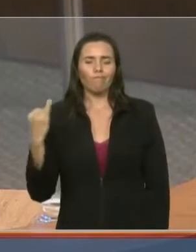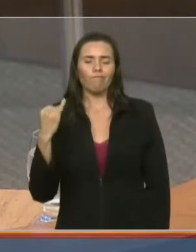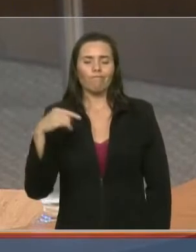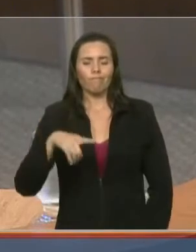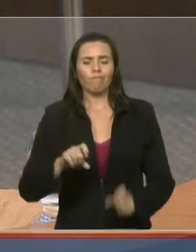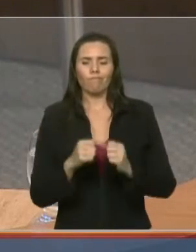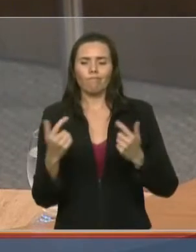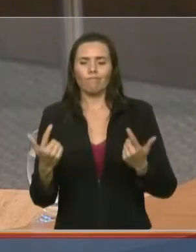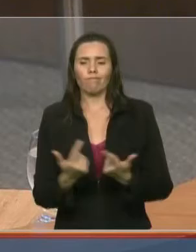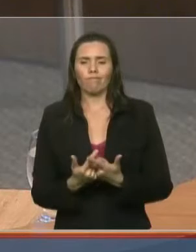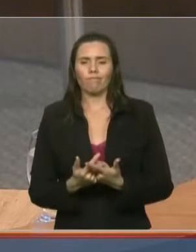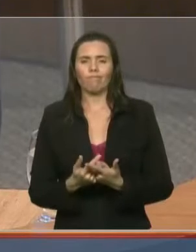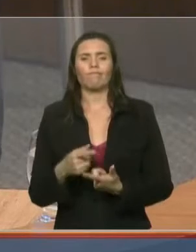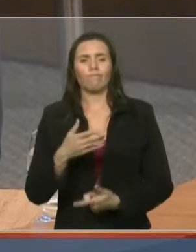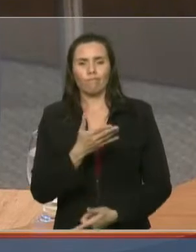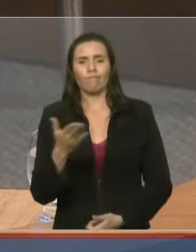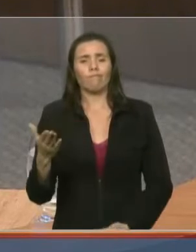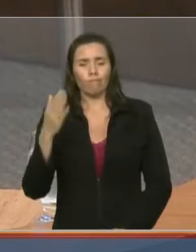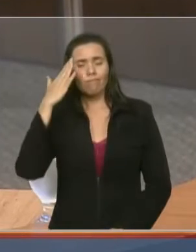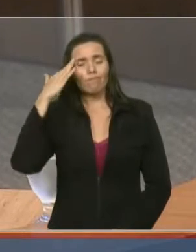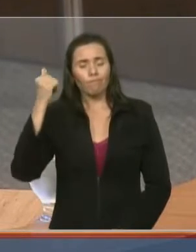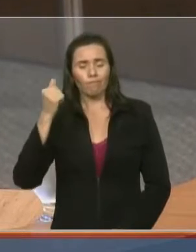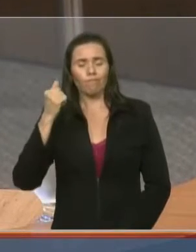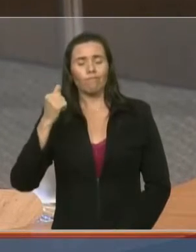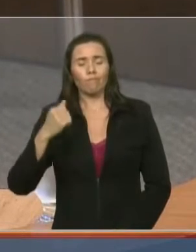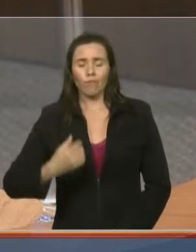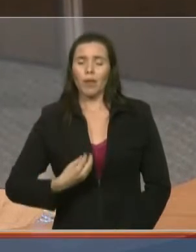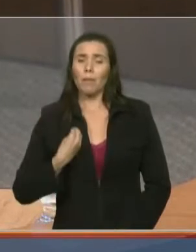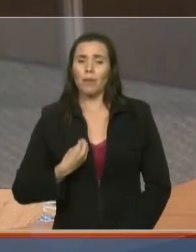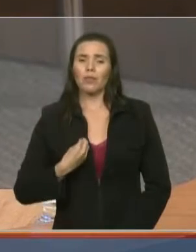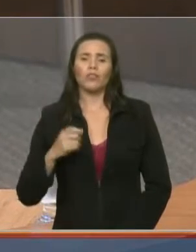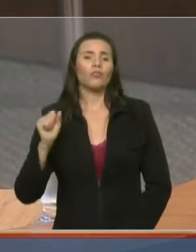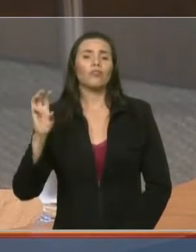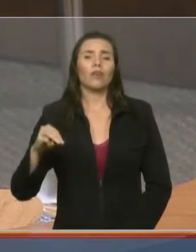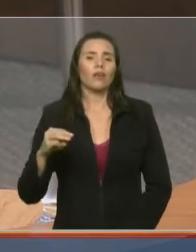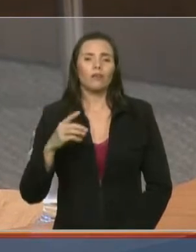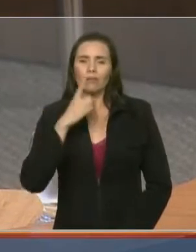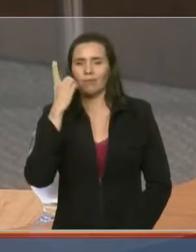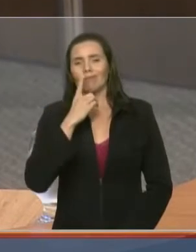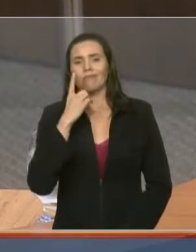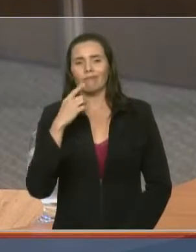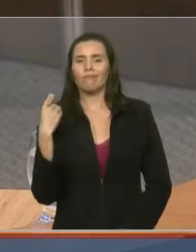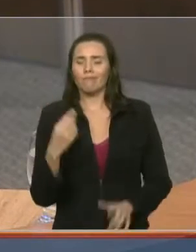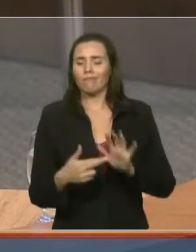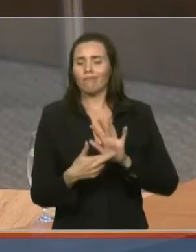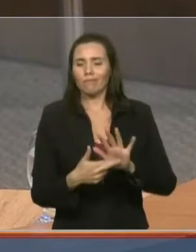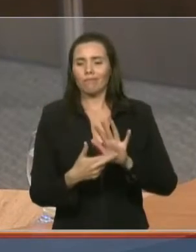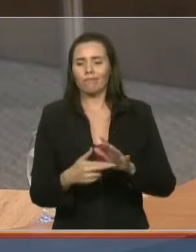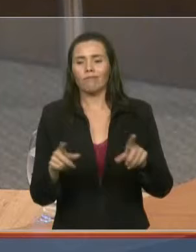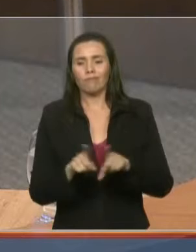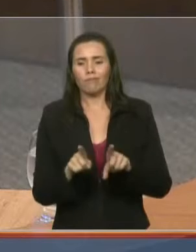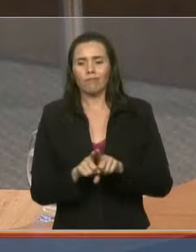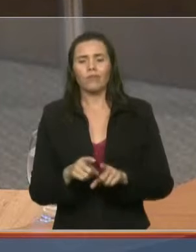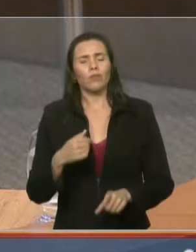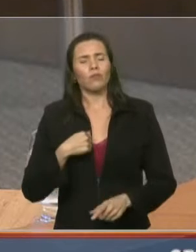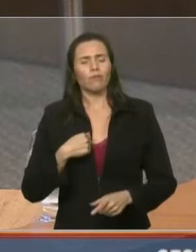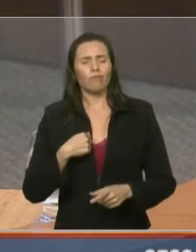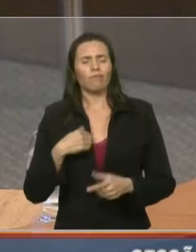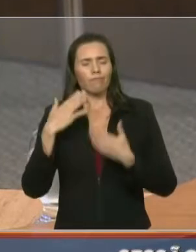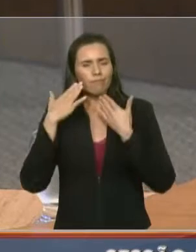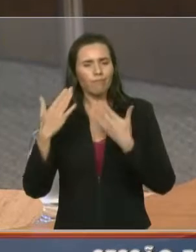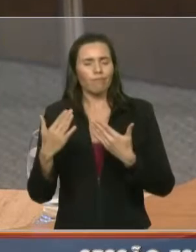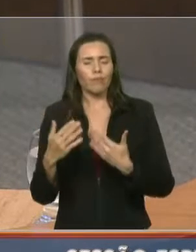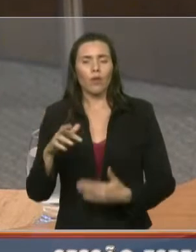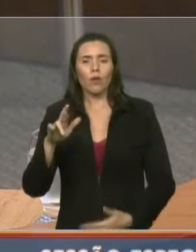onde estão aqui presentes os nossos representantes. Quero lembrar ali também do meu amigo Miécio Robert, que há muito tempo ficou